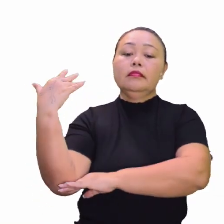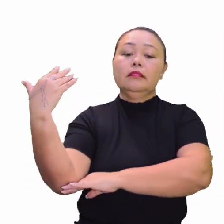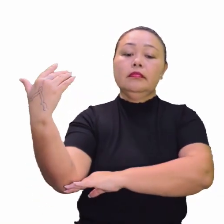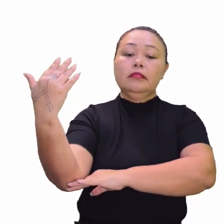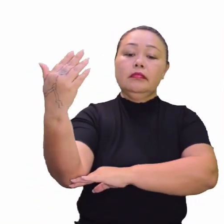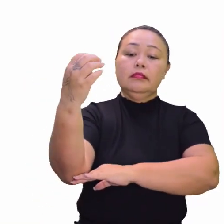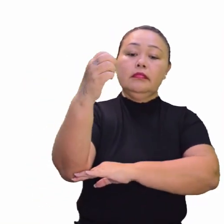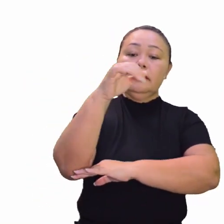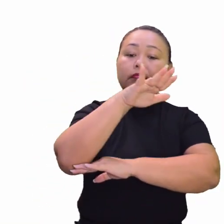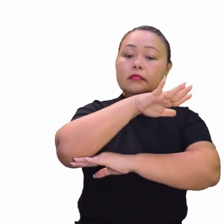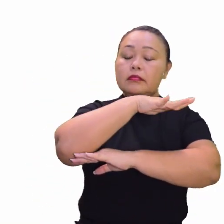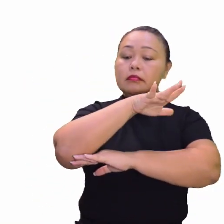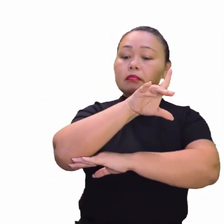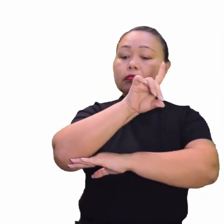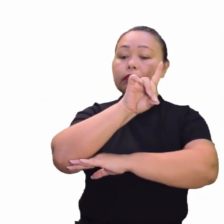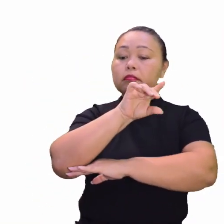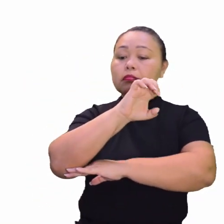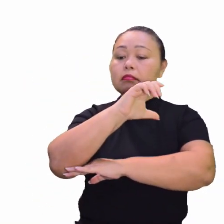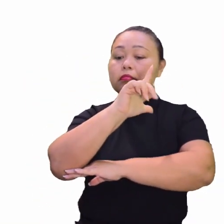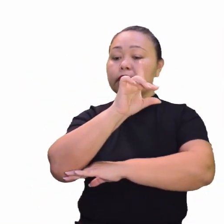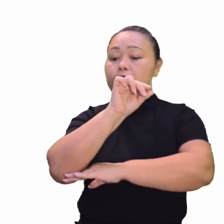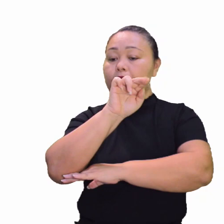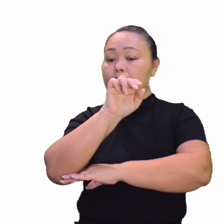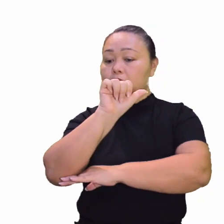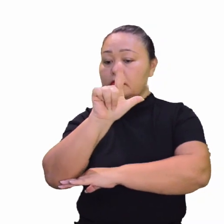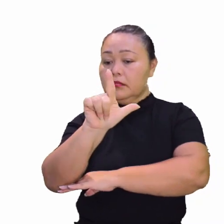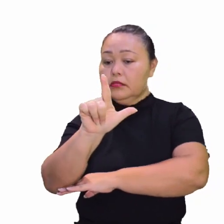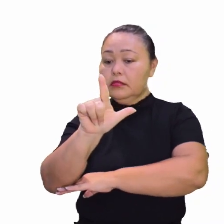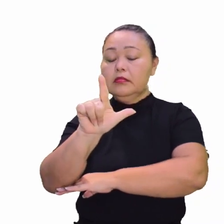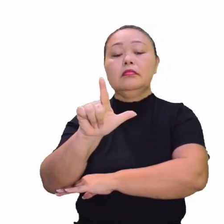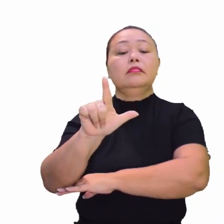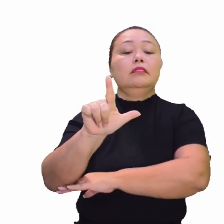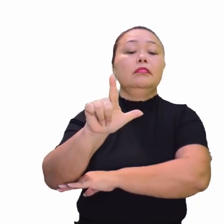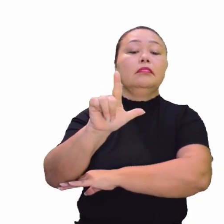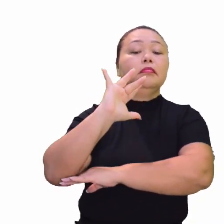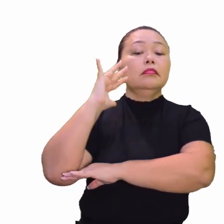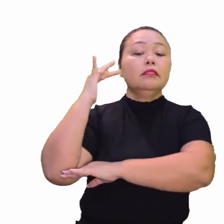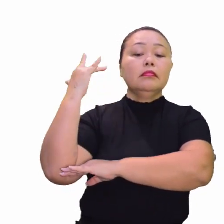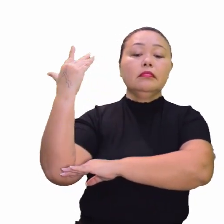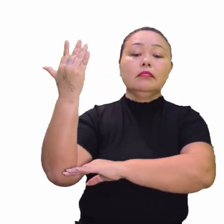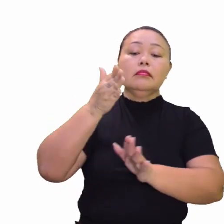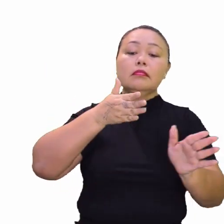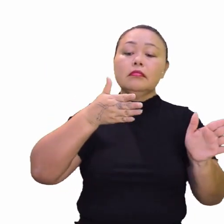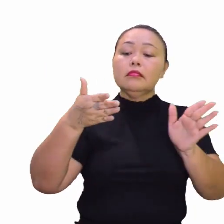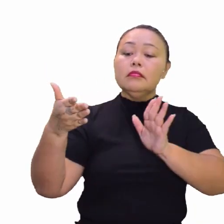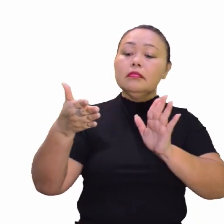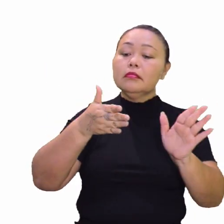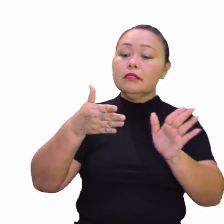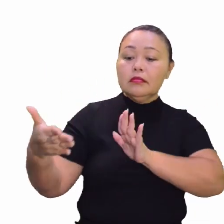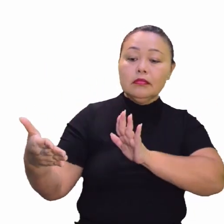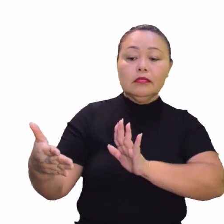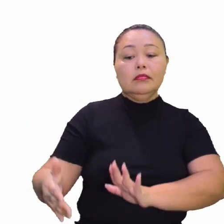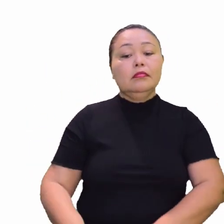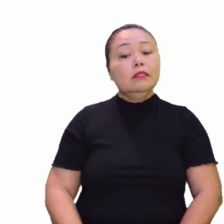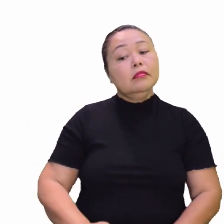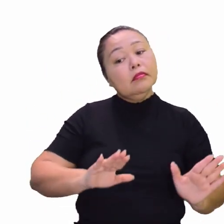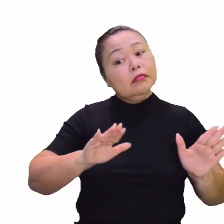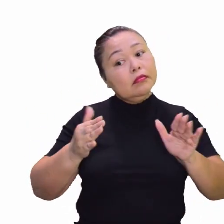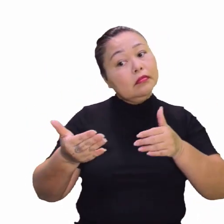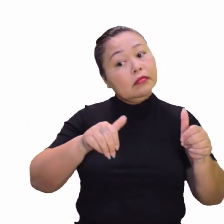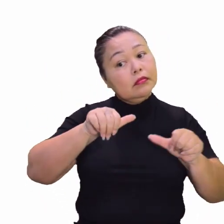floresta estacional semidecidual e a floresta de transição,